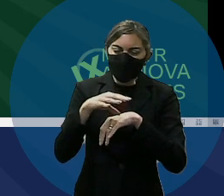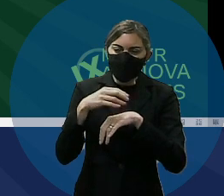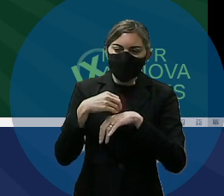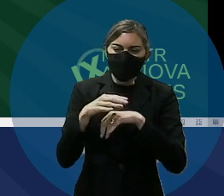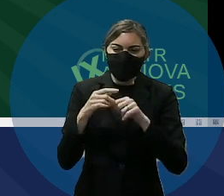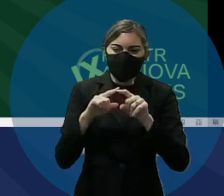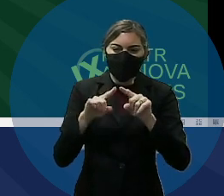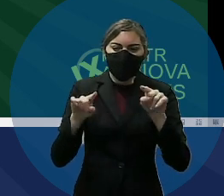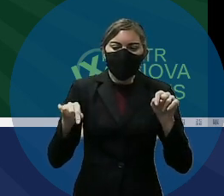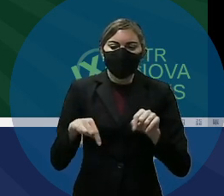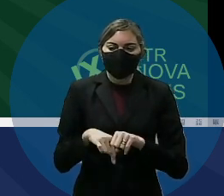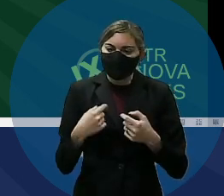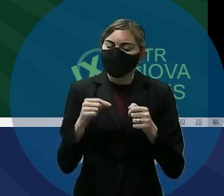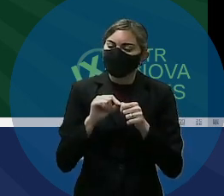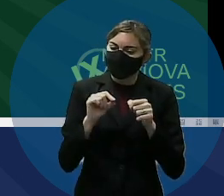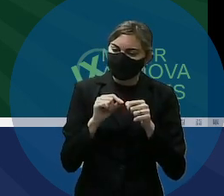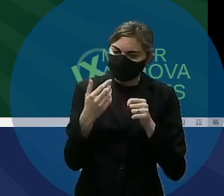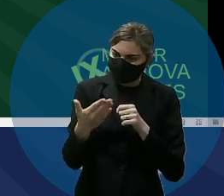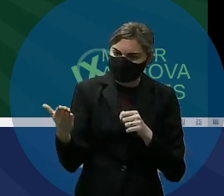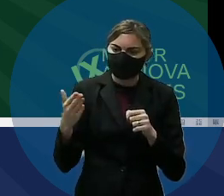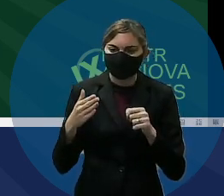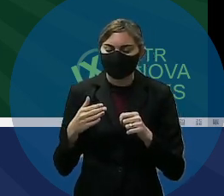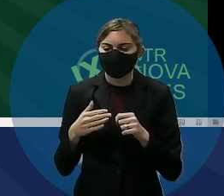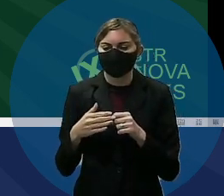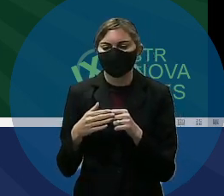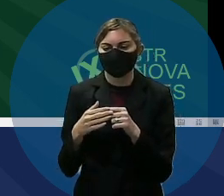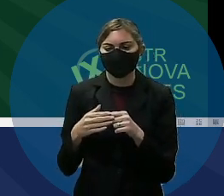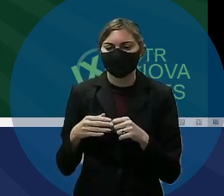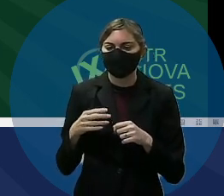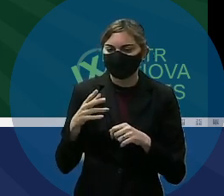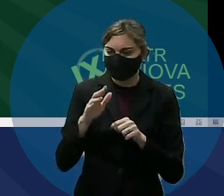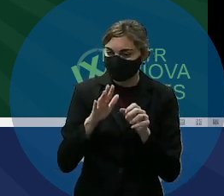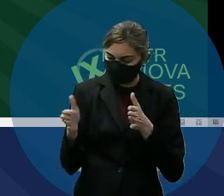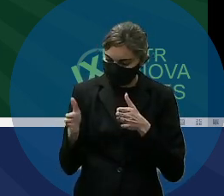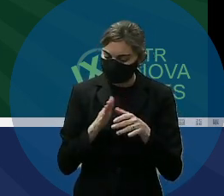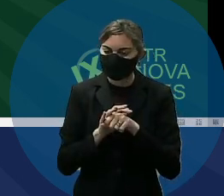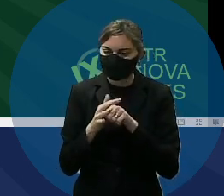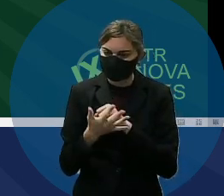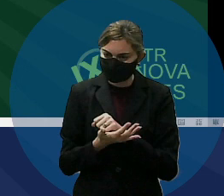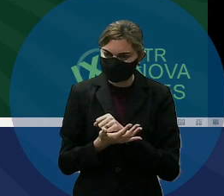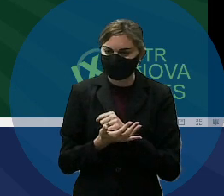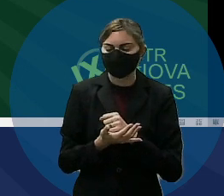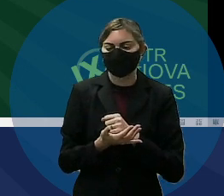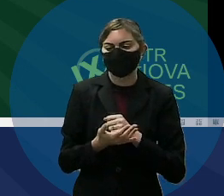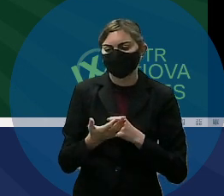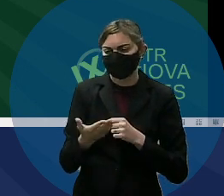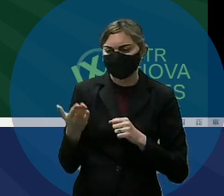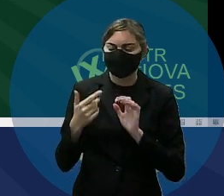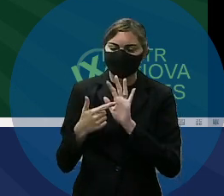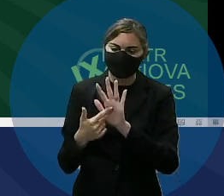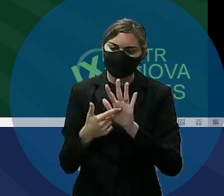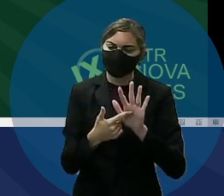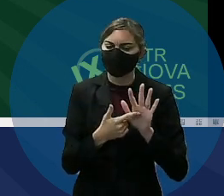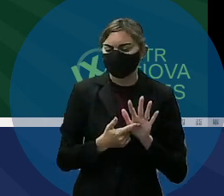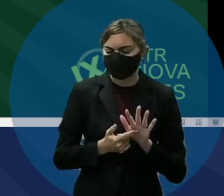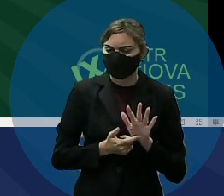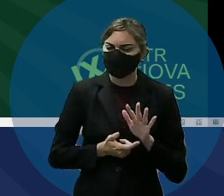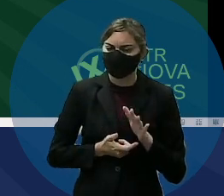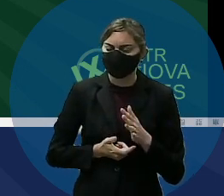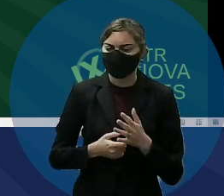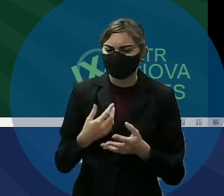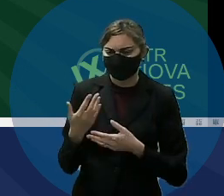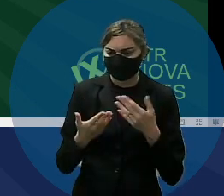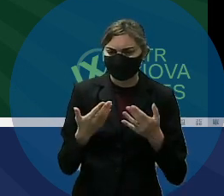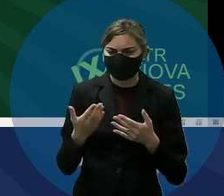eles fizeram em suas residências, no período de pandemia, não é? E foi apresentado como